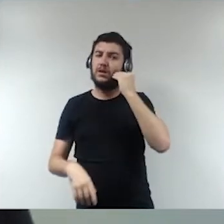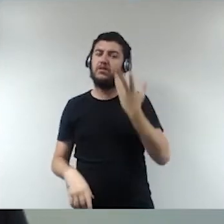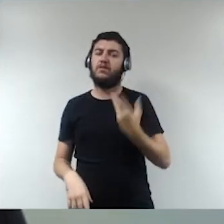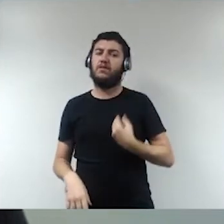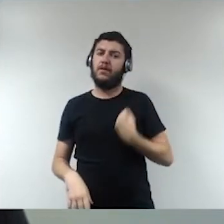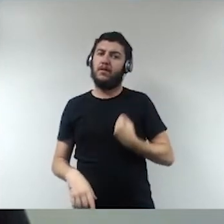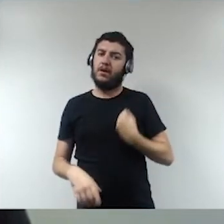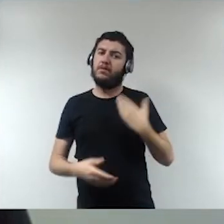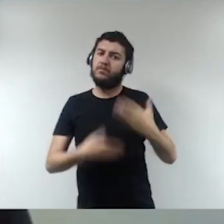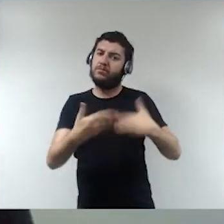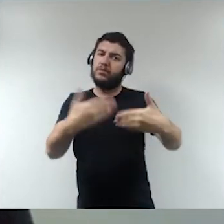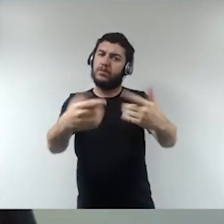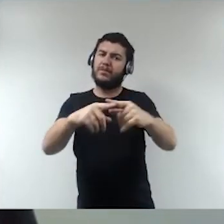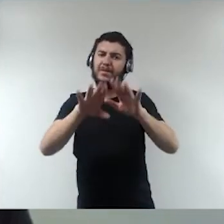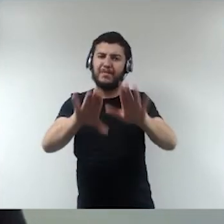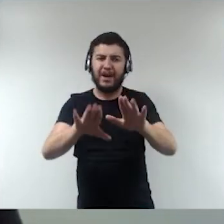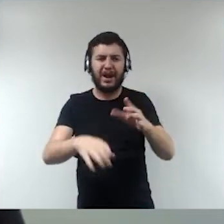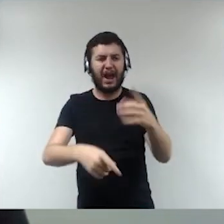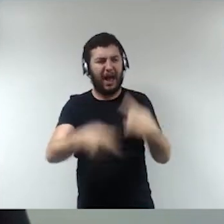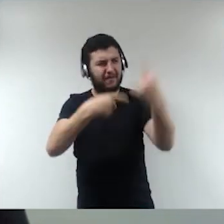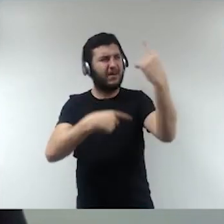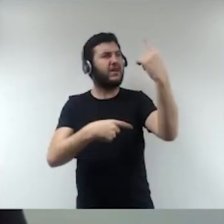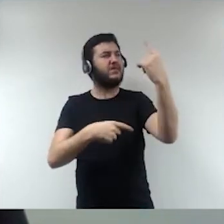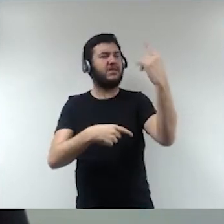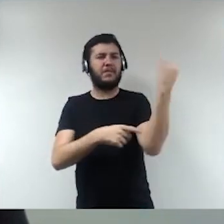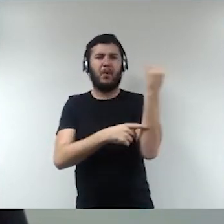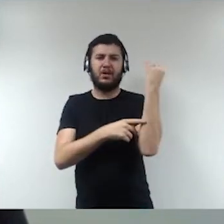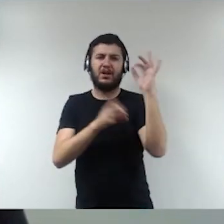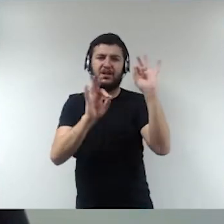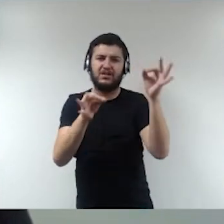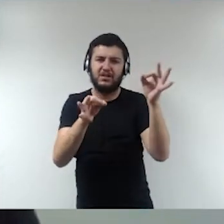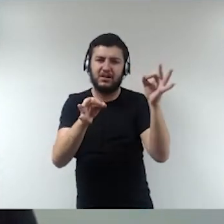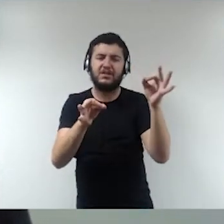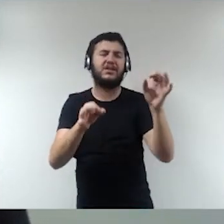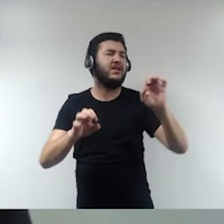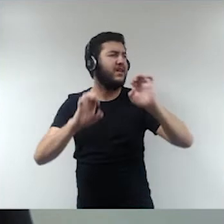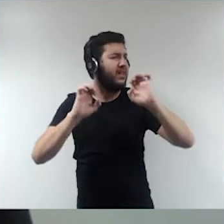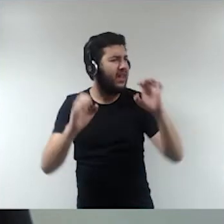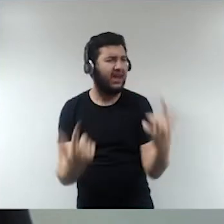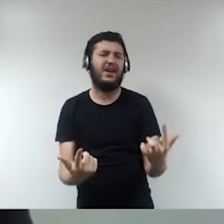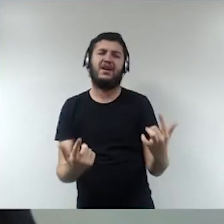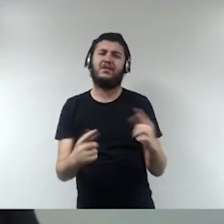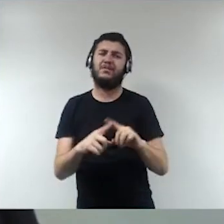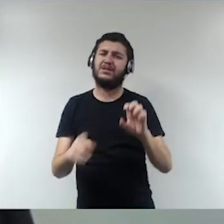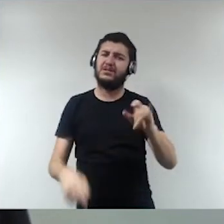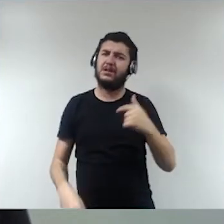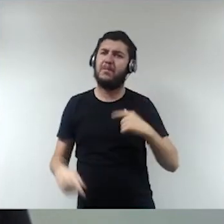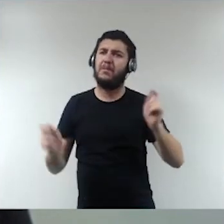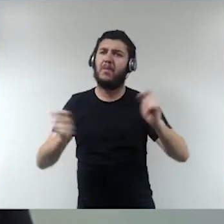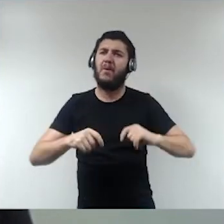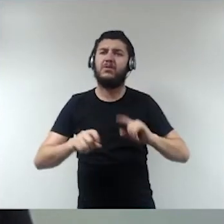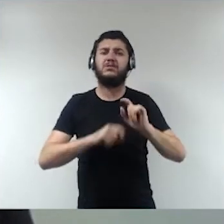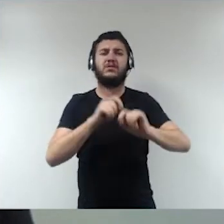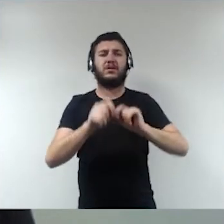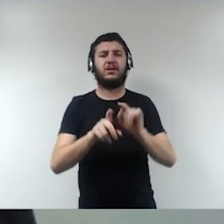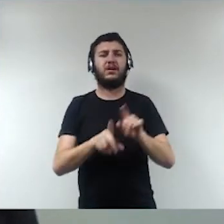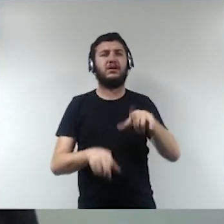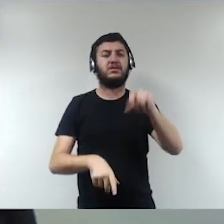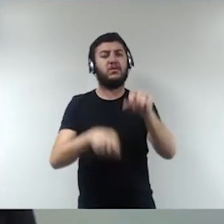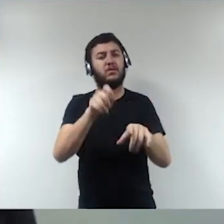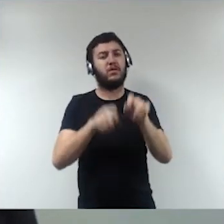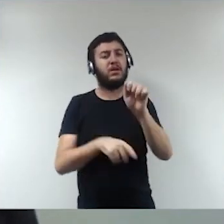avanço importante, é um avanço extremamente importante. Se eu puder escolher entre fazer um ato de